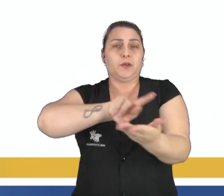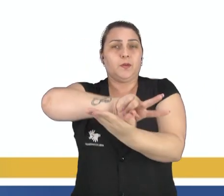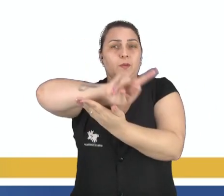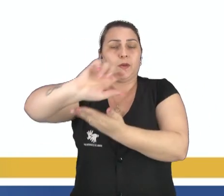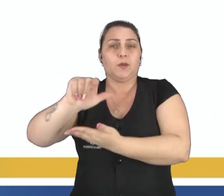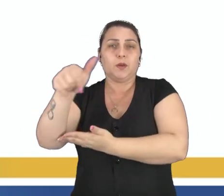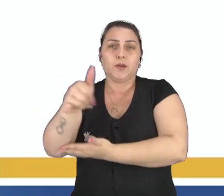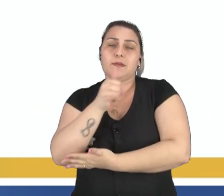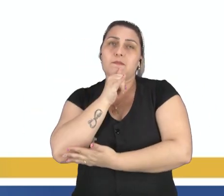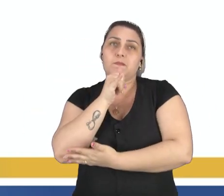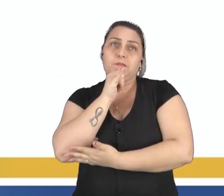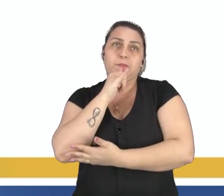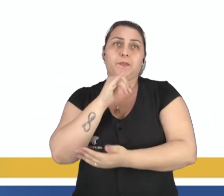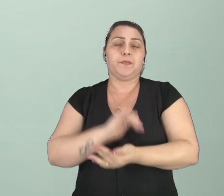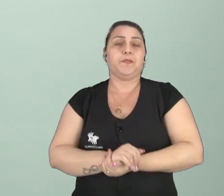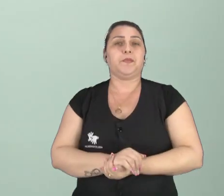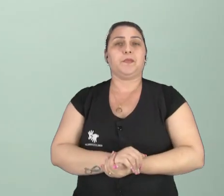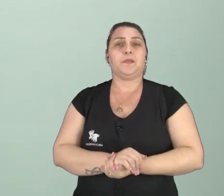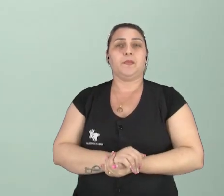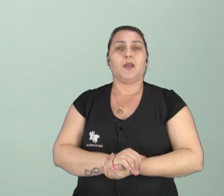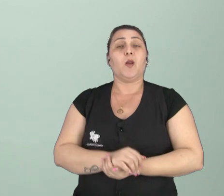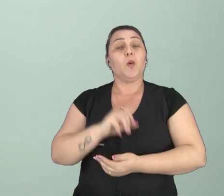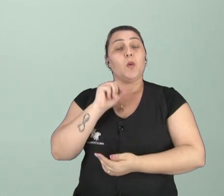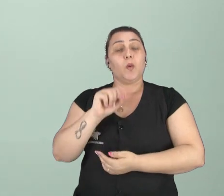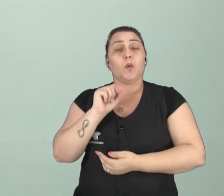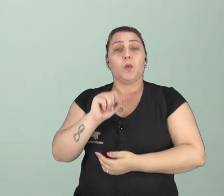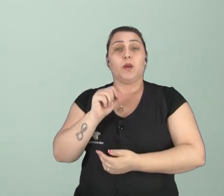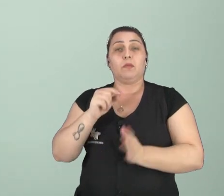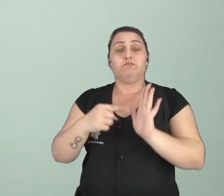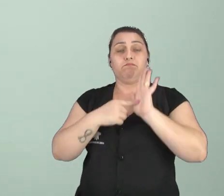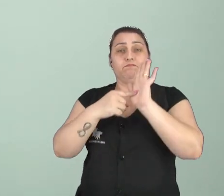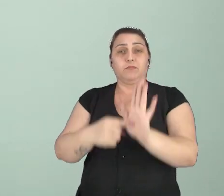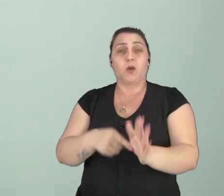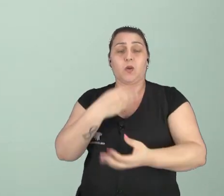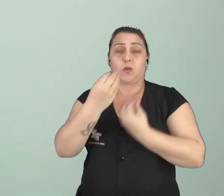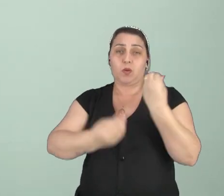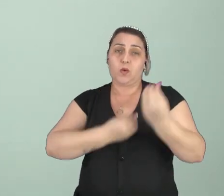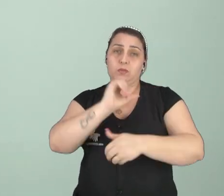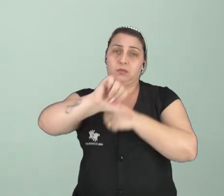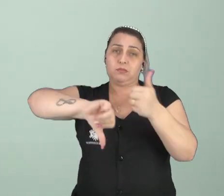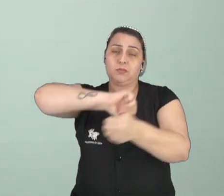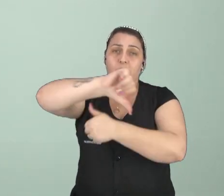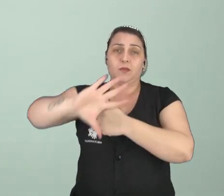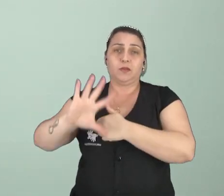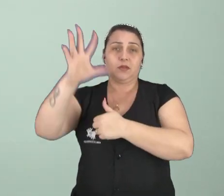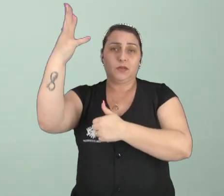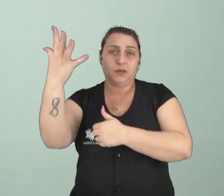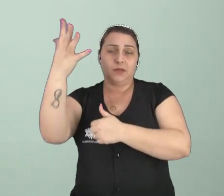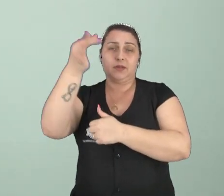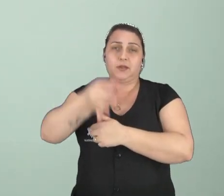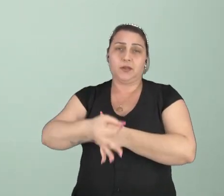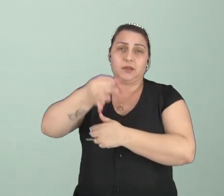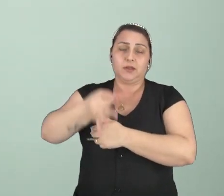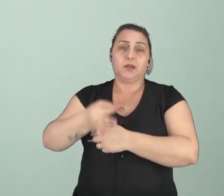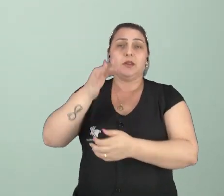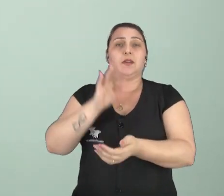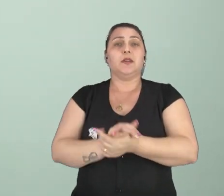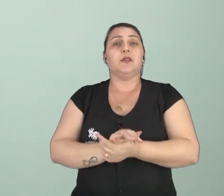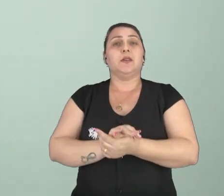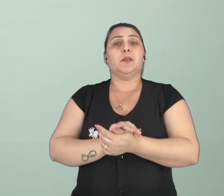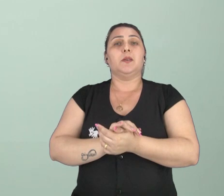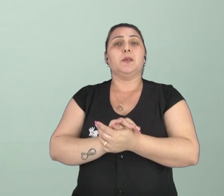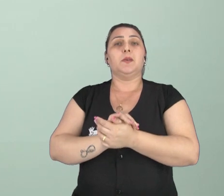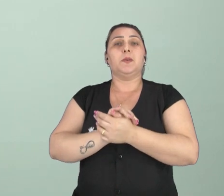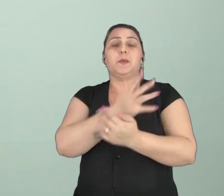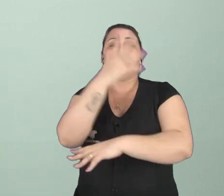diversos outros exemplos. Então, um pouco do que a gente acabou de ver é um pouco de como que essas transformações vão ocorrendo, certo? Então, uma mata